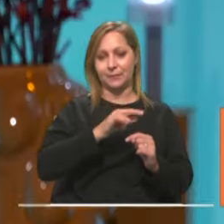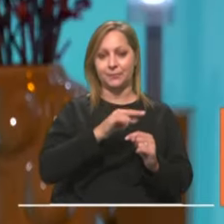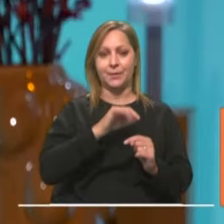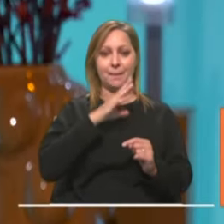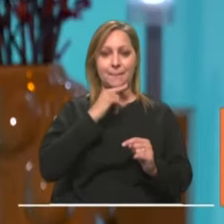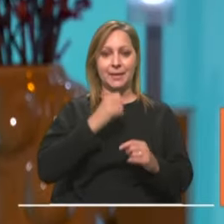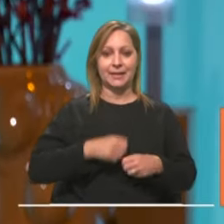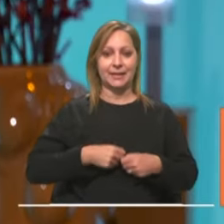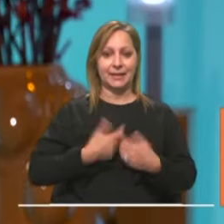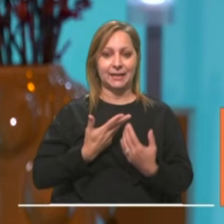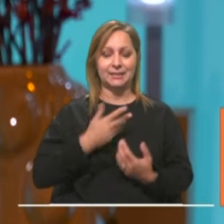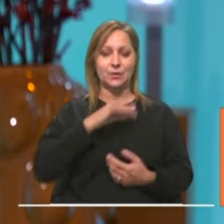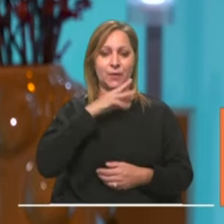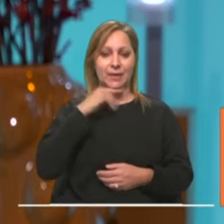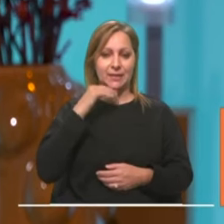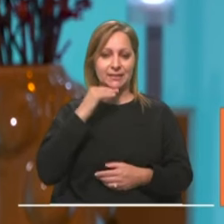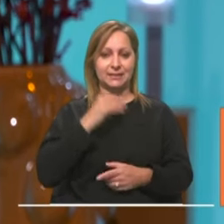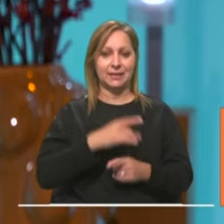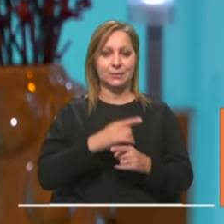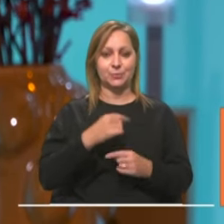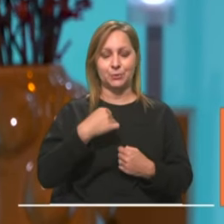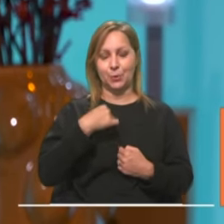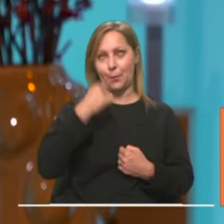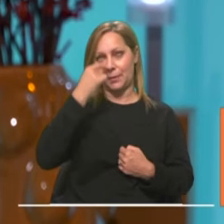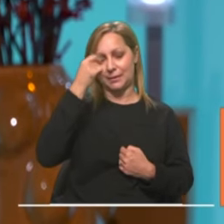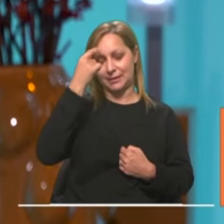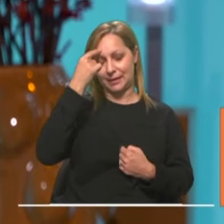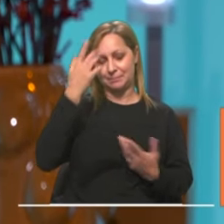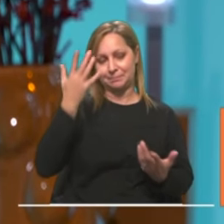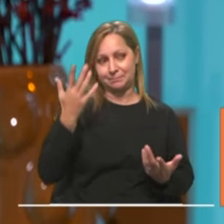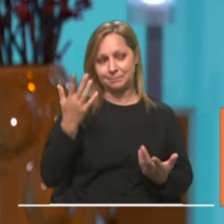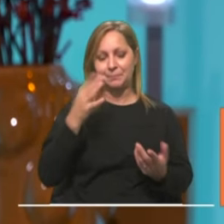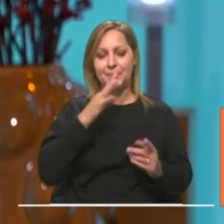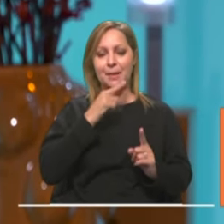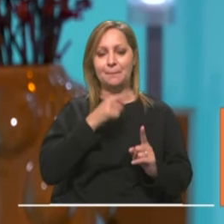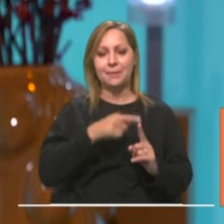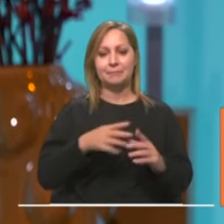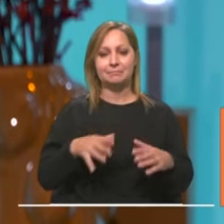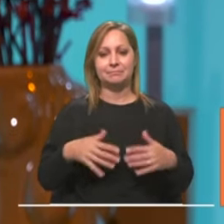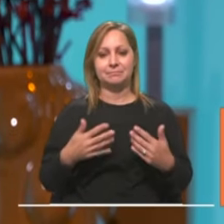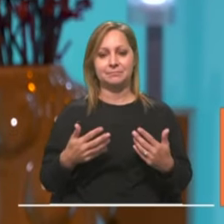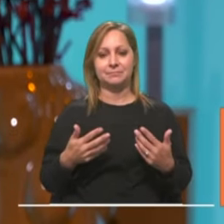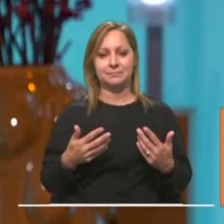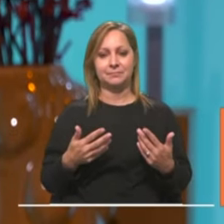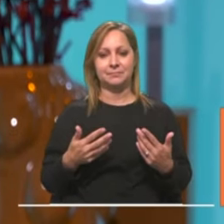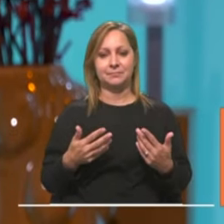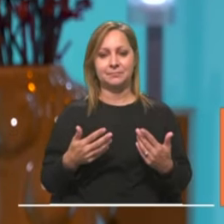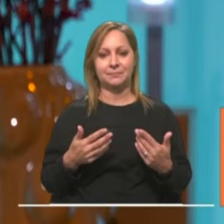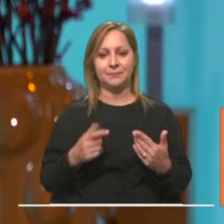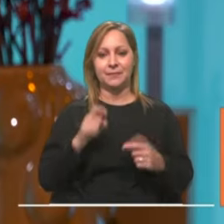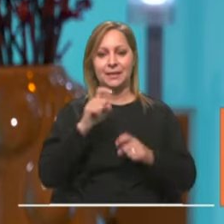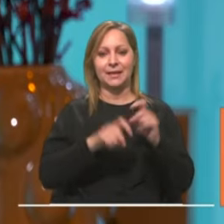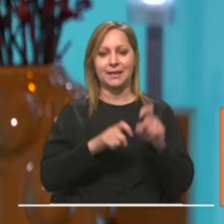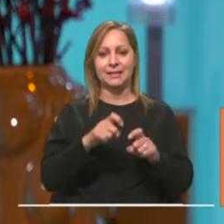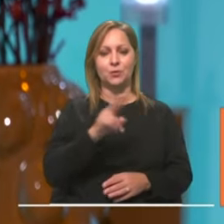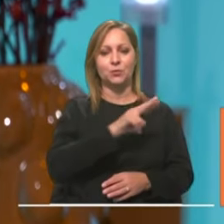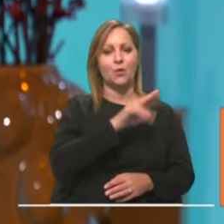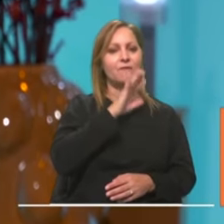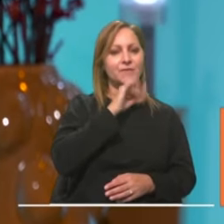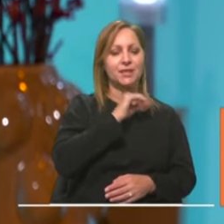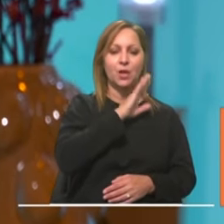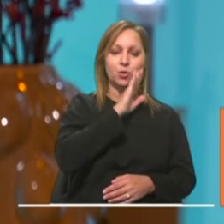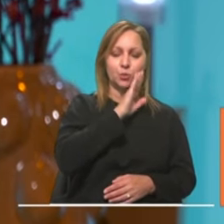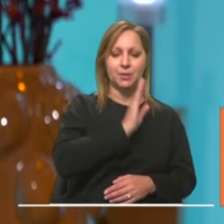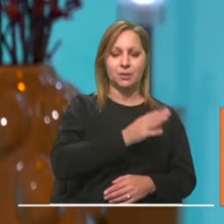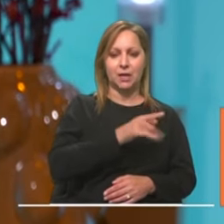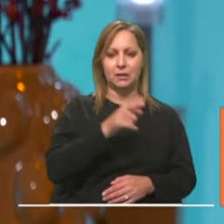mãe foi super engraçada, porque eu achei que ela ia... não sei... achincalhar-me, não, no bom sentido. E a